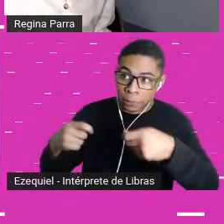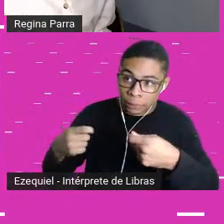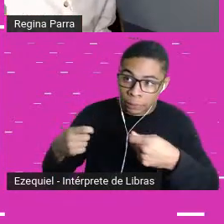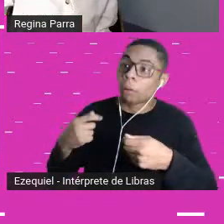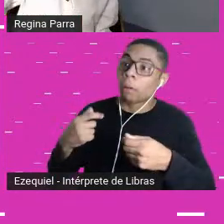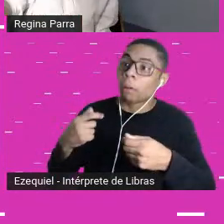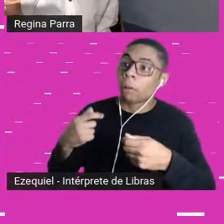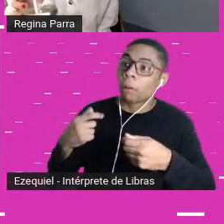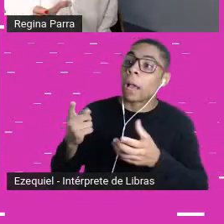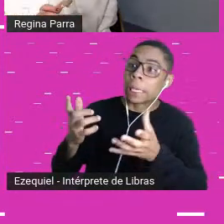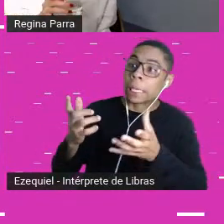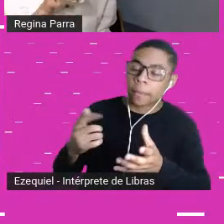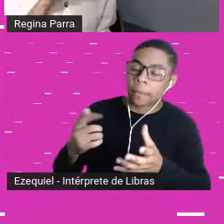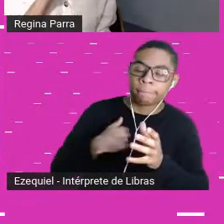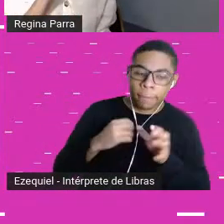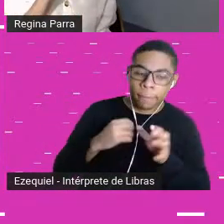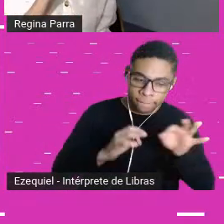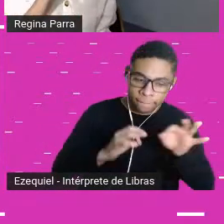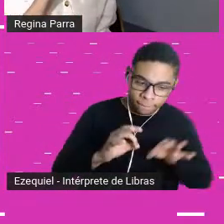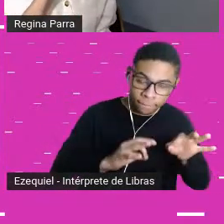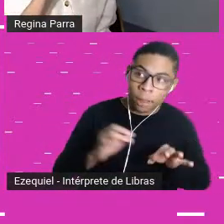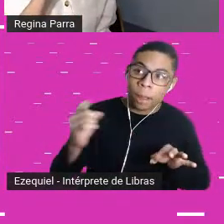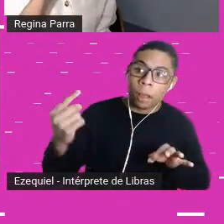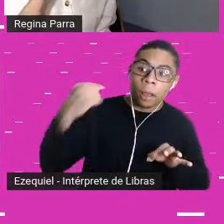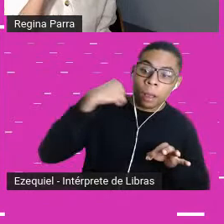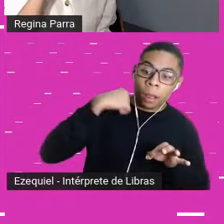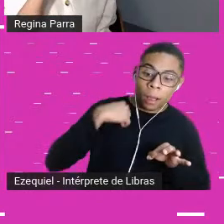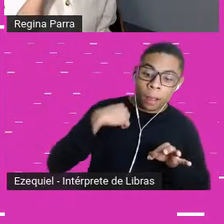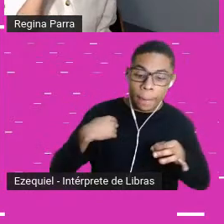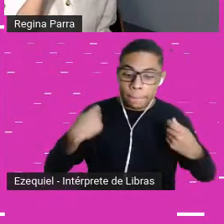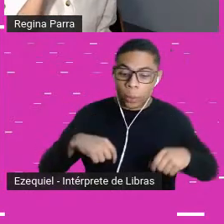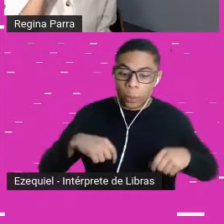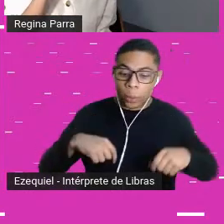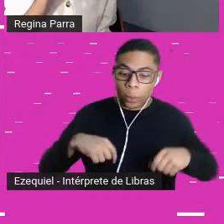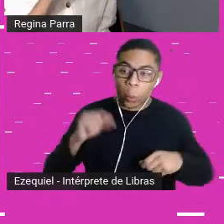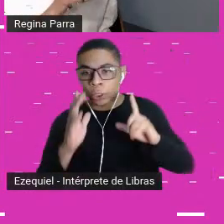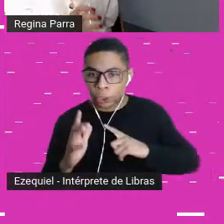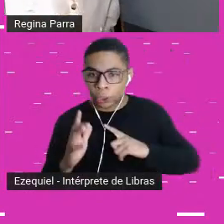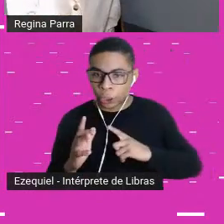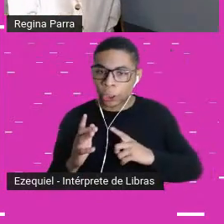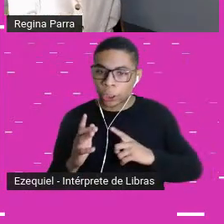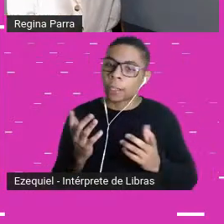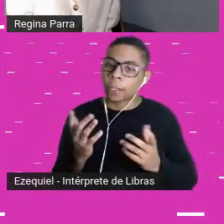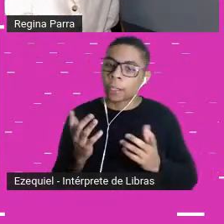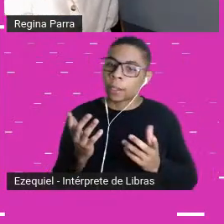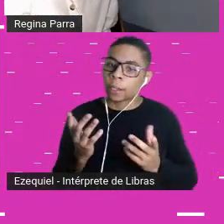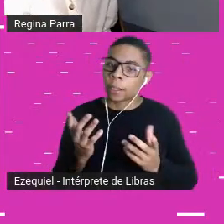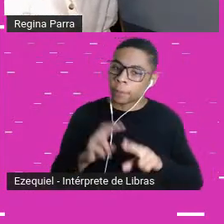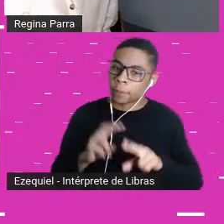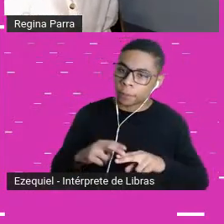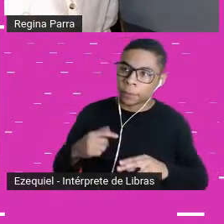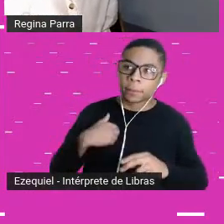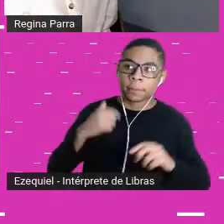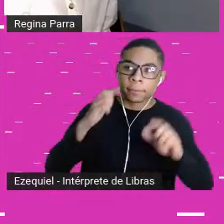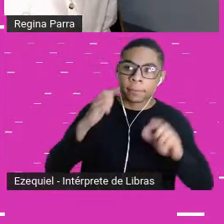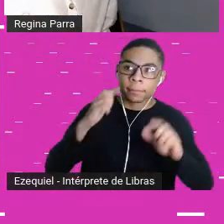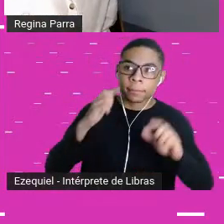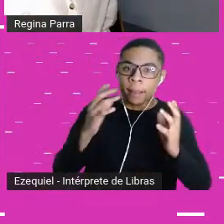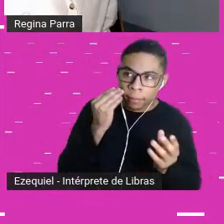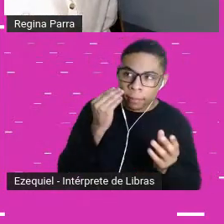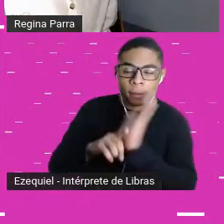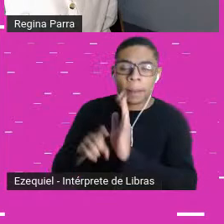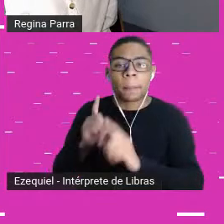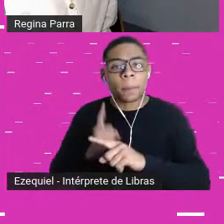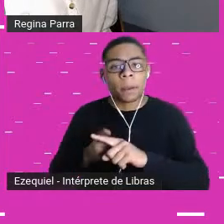Então, ele me oferecia milhões de livros de todos os tipos, e